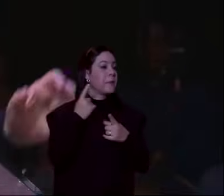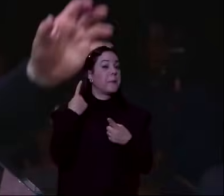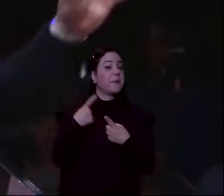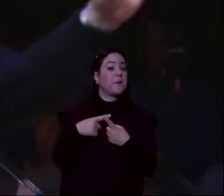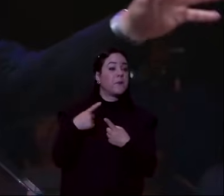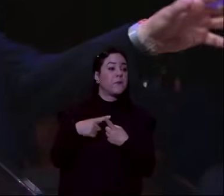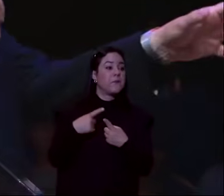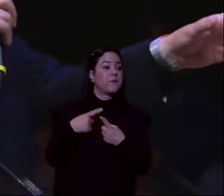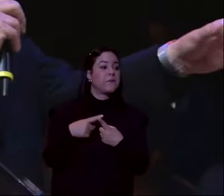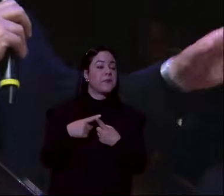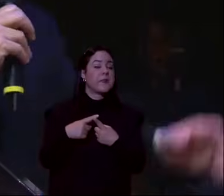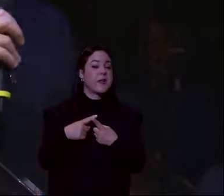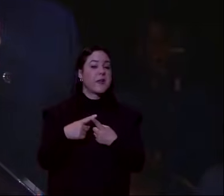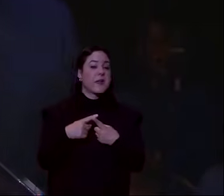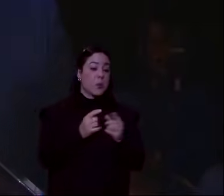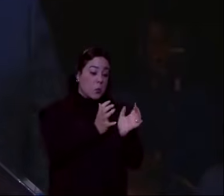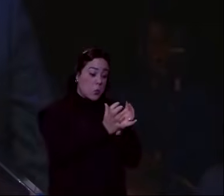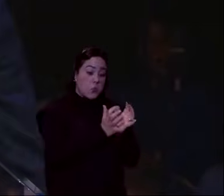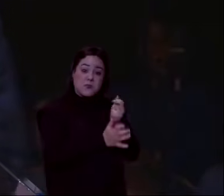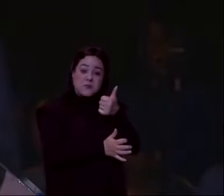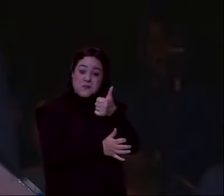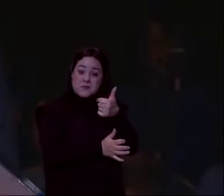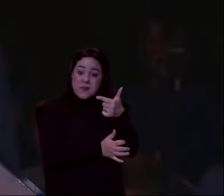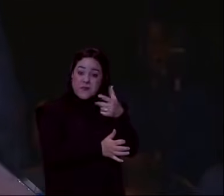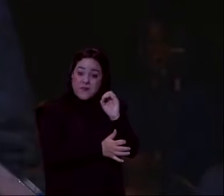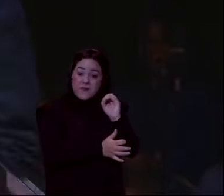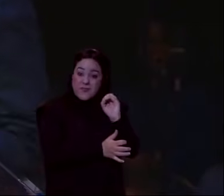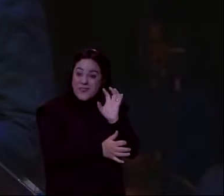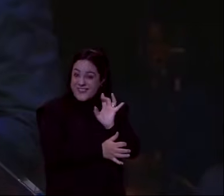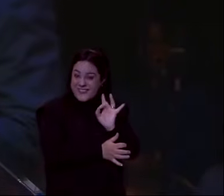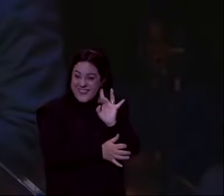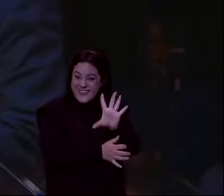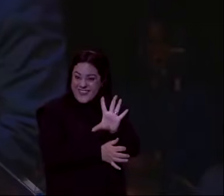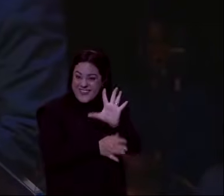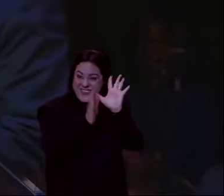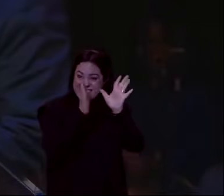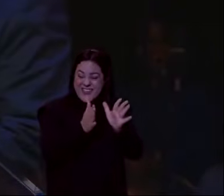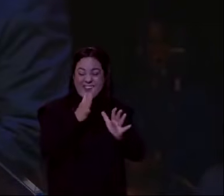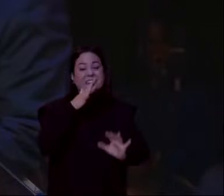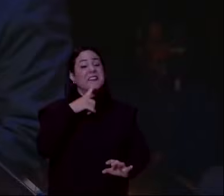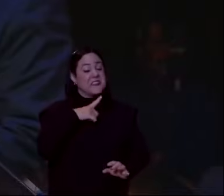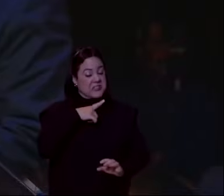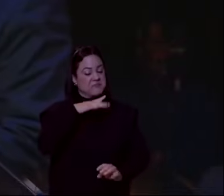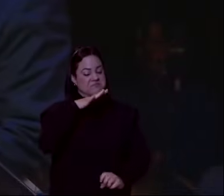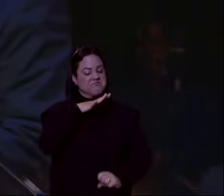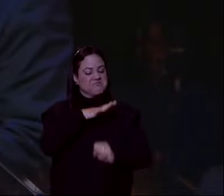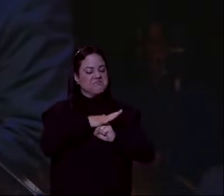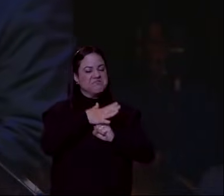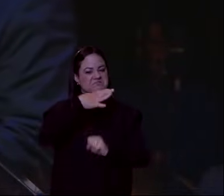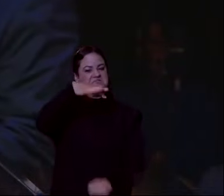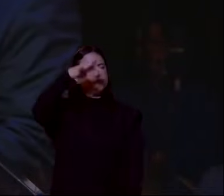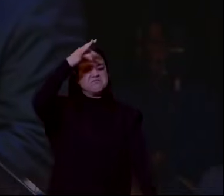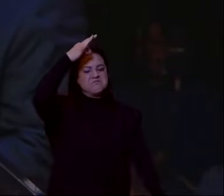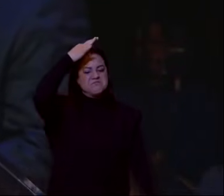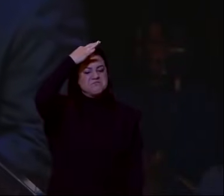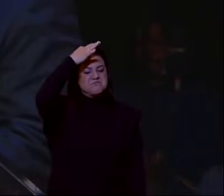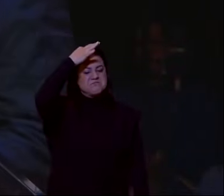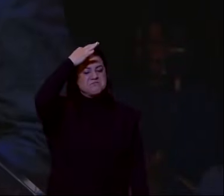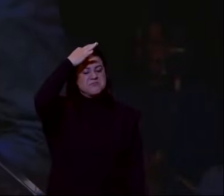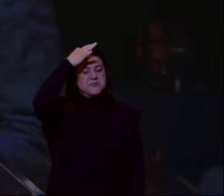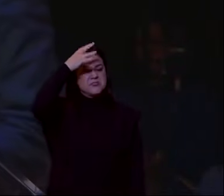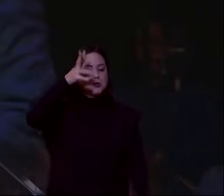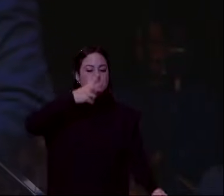os primeiros 120 que estavam ali haviam sido cheios do Espírito Santo. E